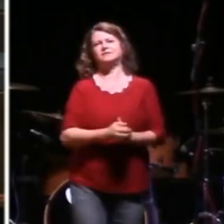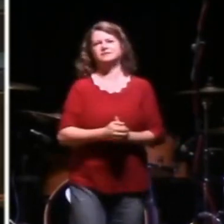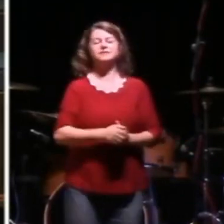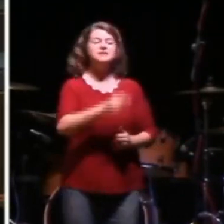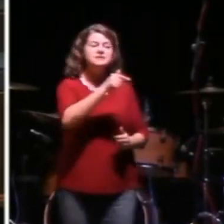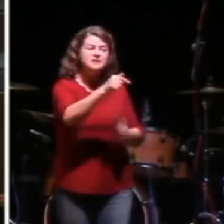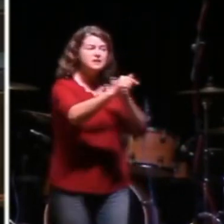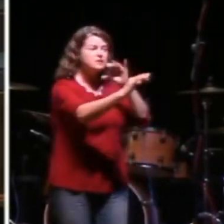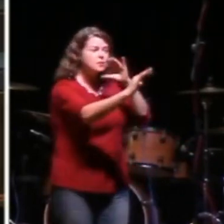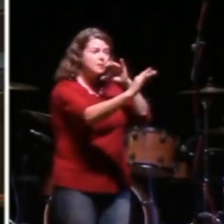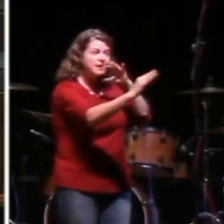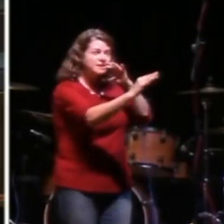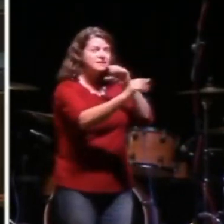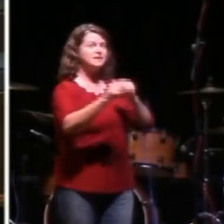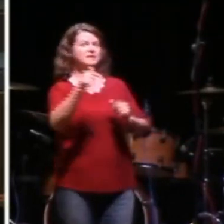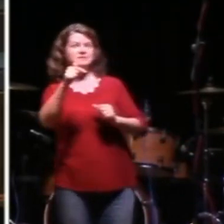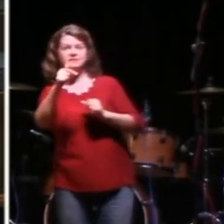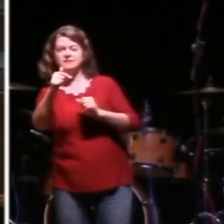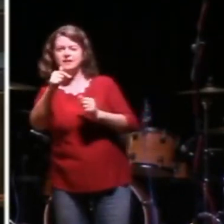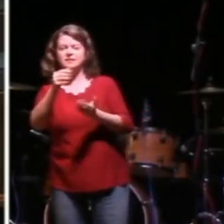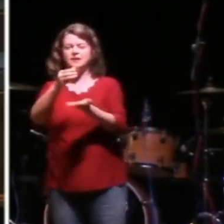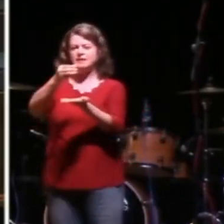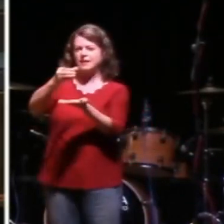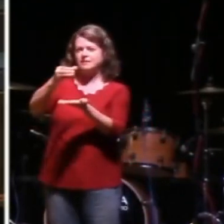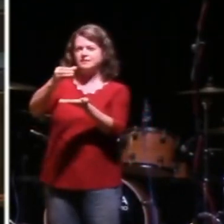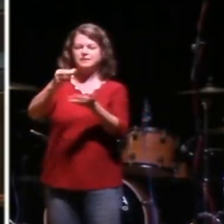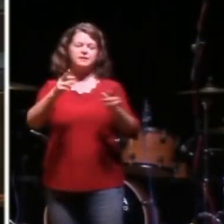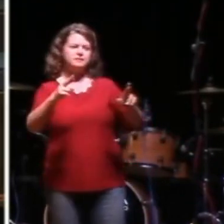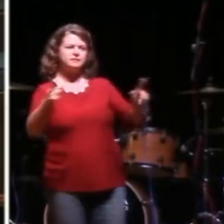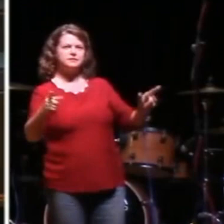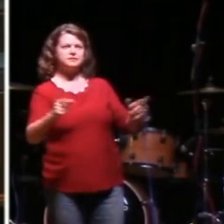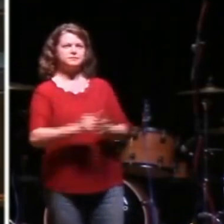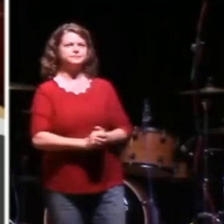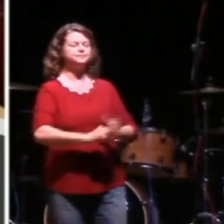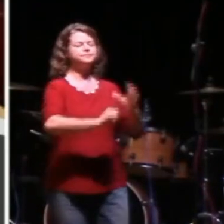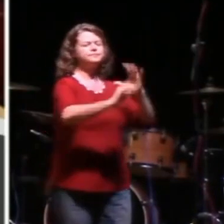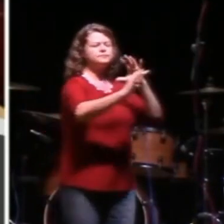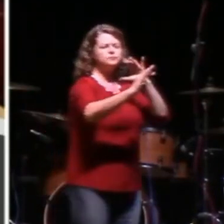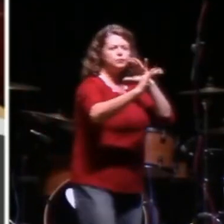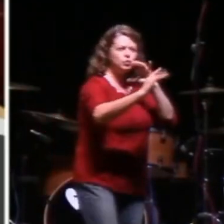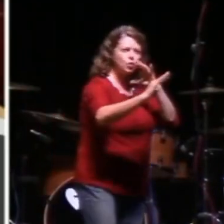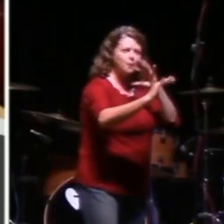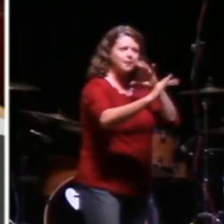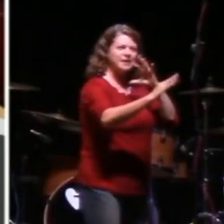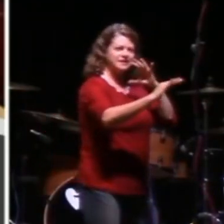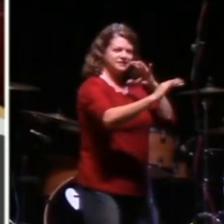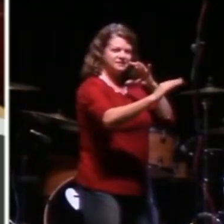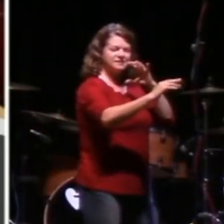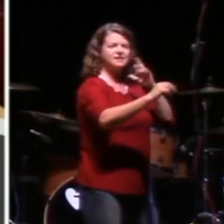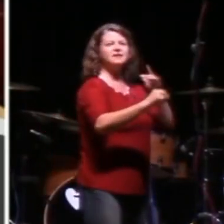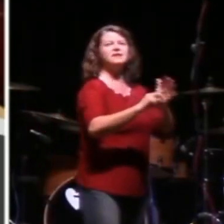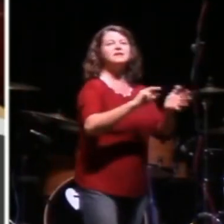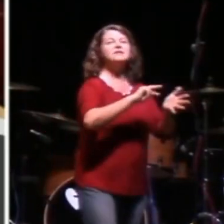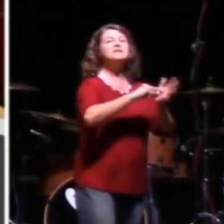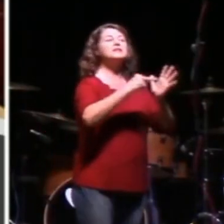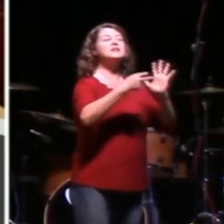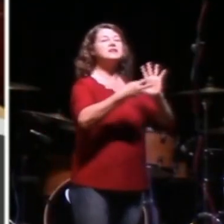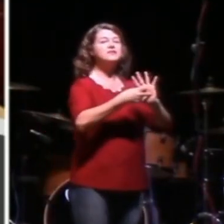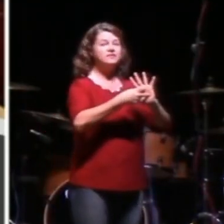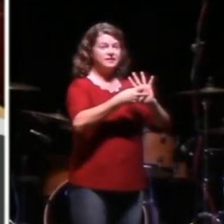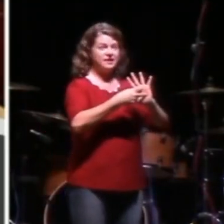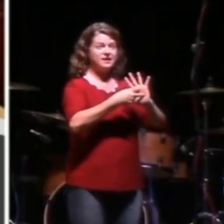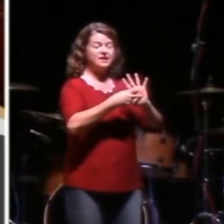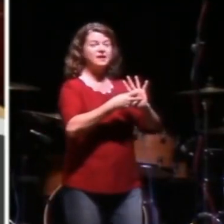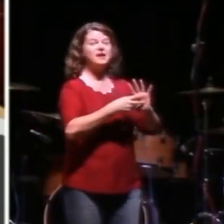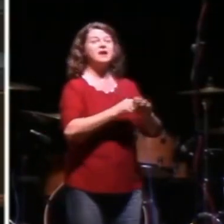taças ela tem uma diferença as trombetas advertem os homens acerca do juízo a trombeta